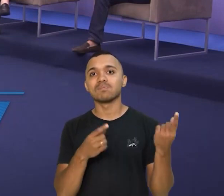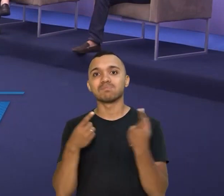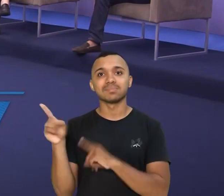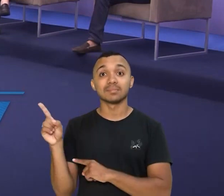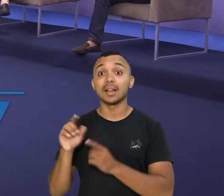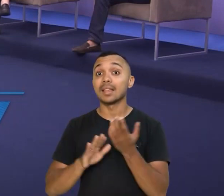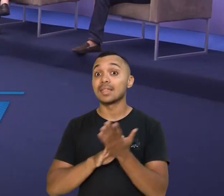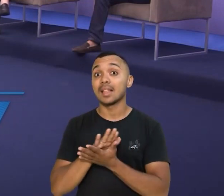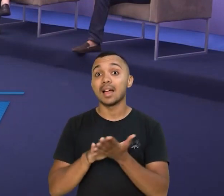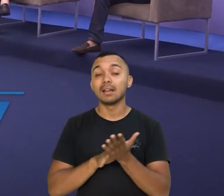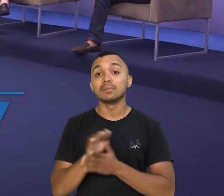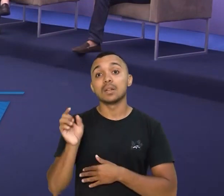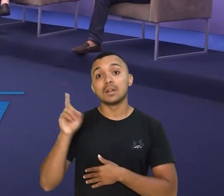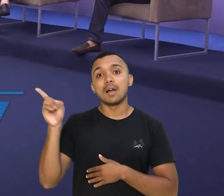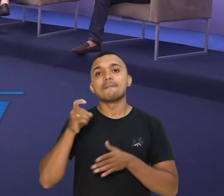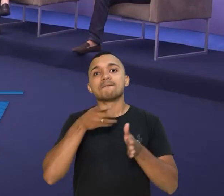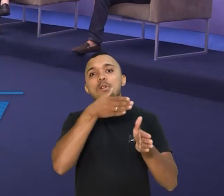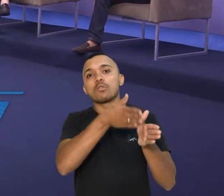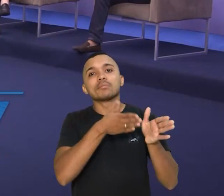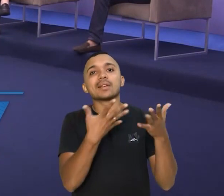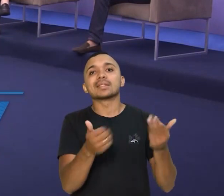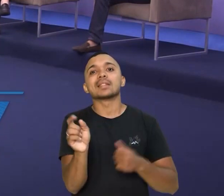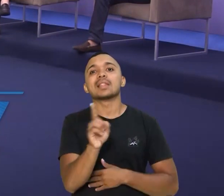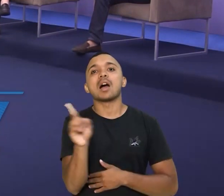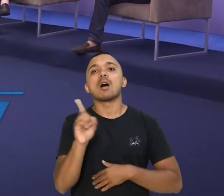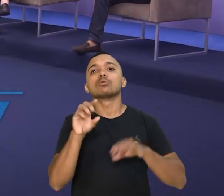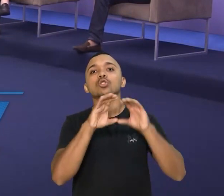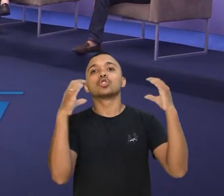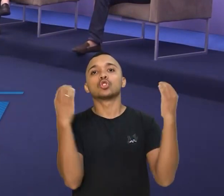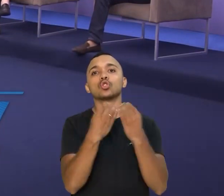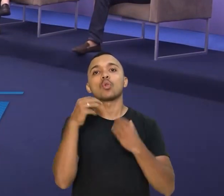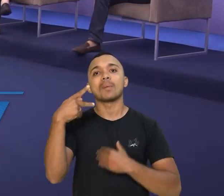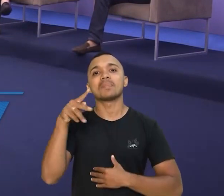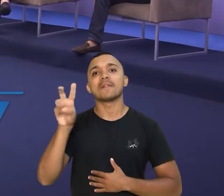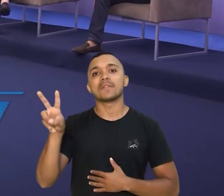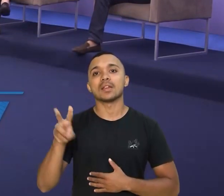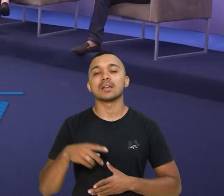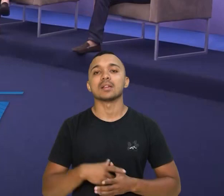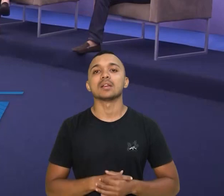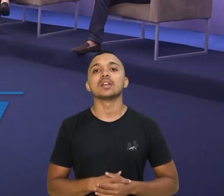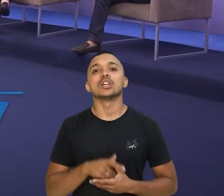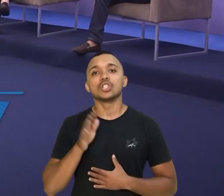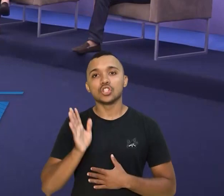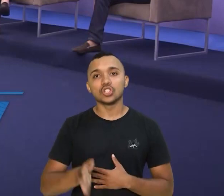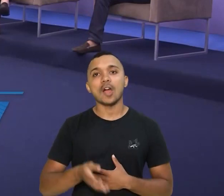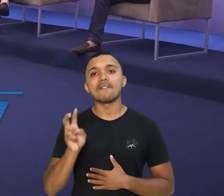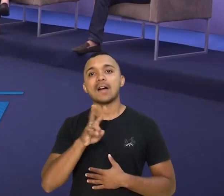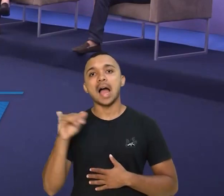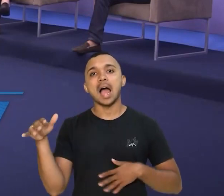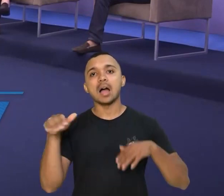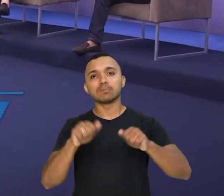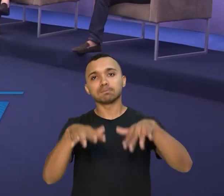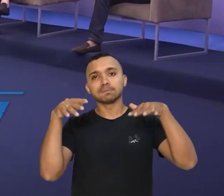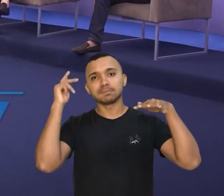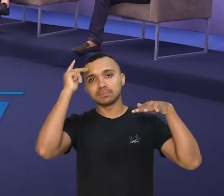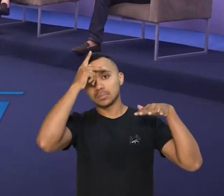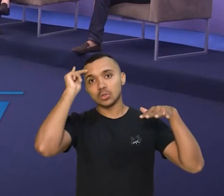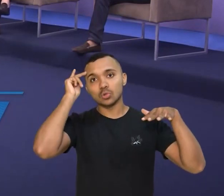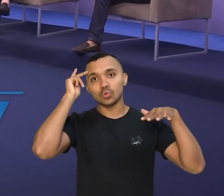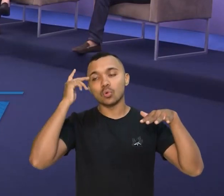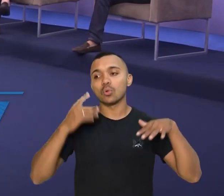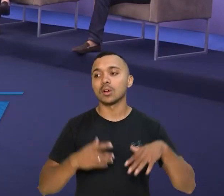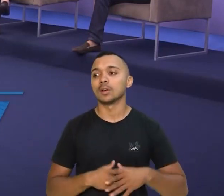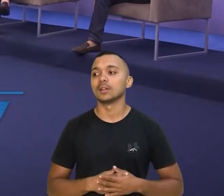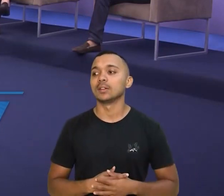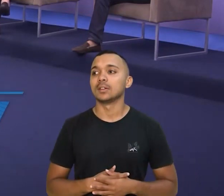não aceitou jogar com o Ferroviário no PV. Porque o Ferroviário fez o acordo, ia ter torcida, sabe? Essas coisas eu não entendo, sabe, Carlos? Aí o Atlético,